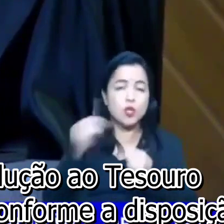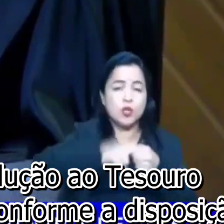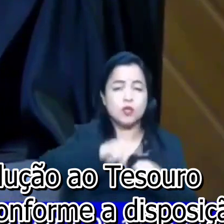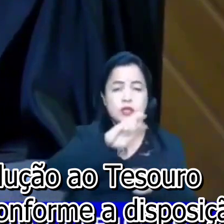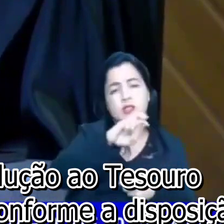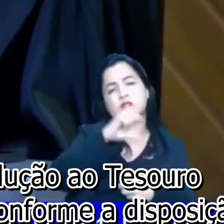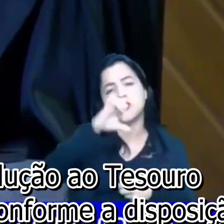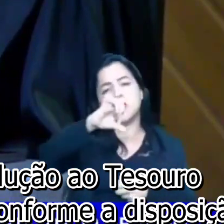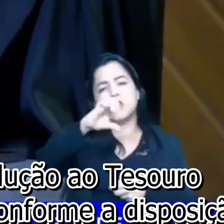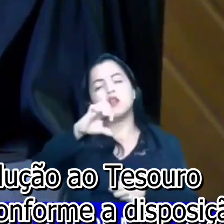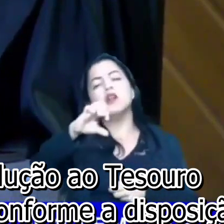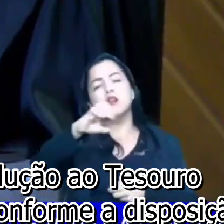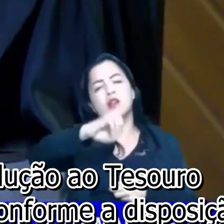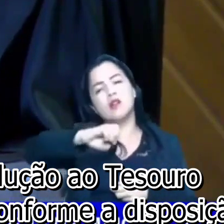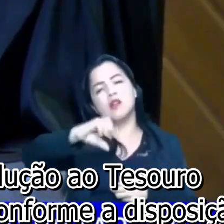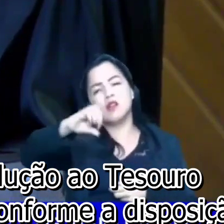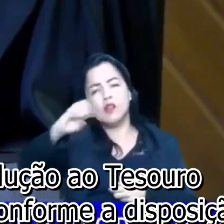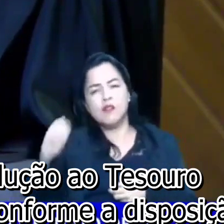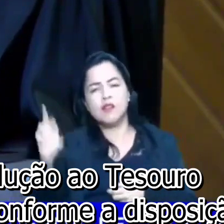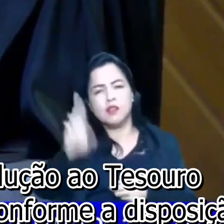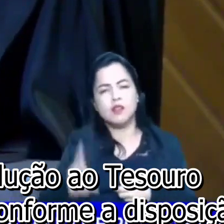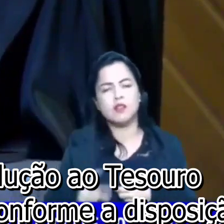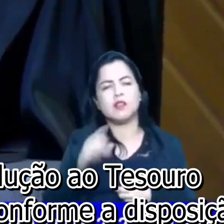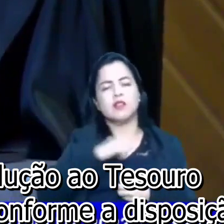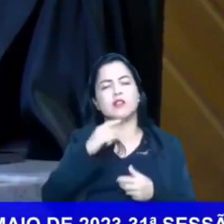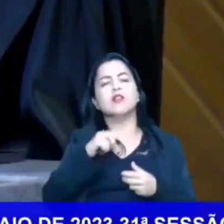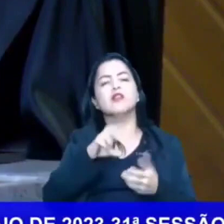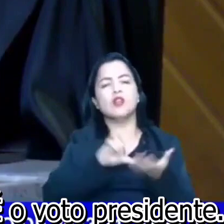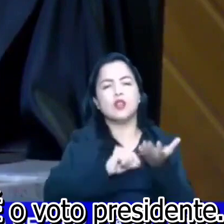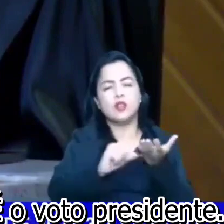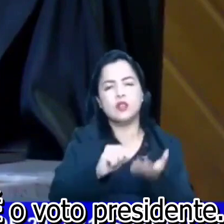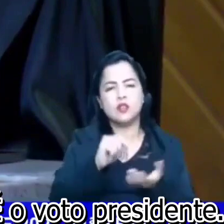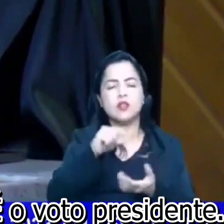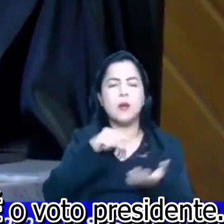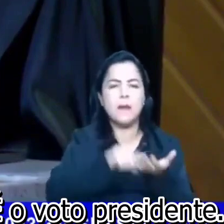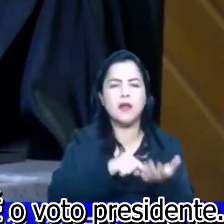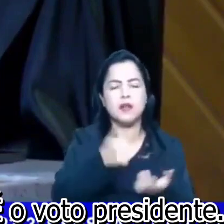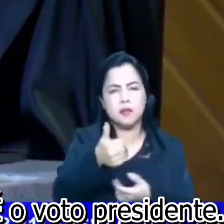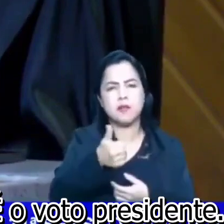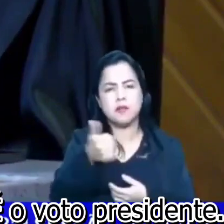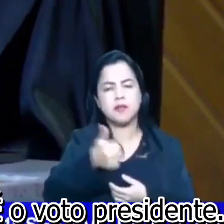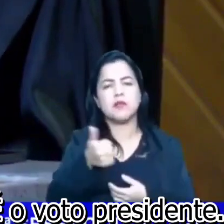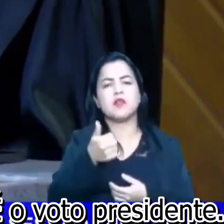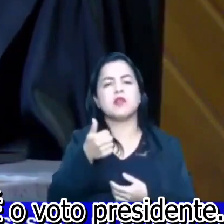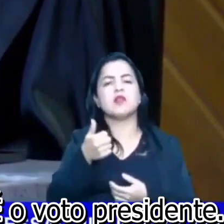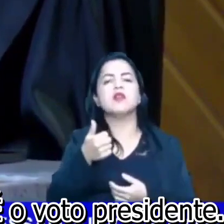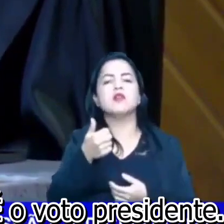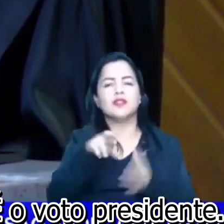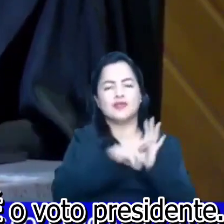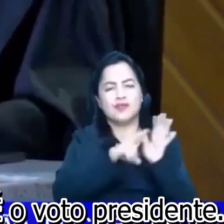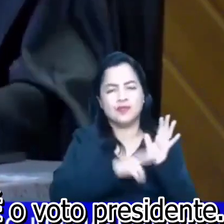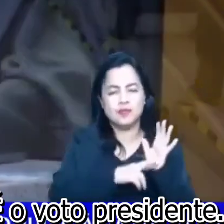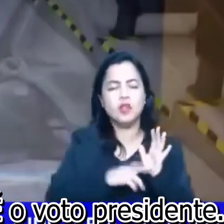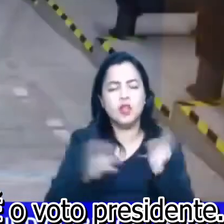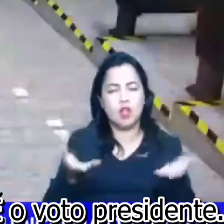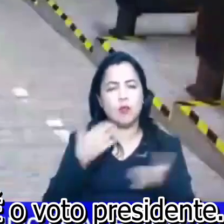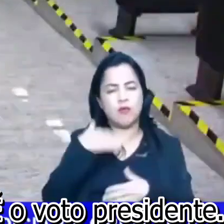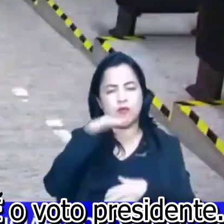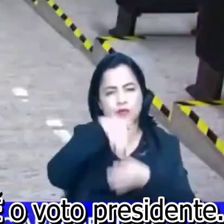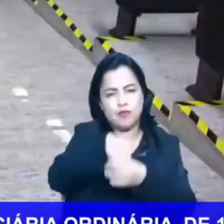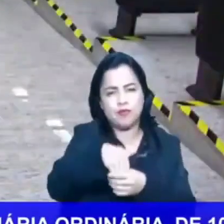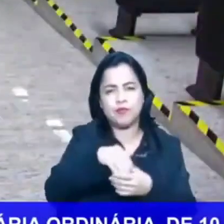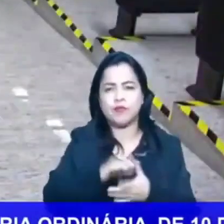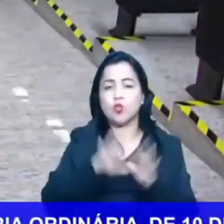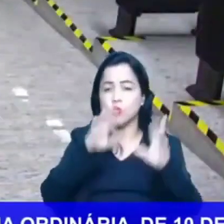valor de R$ 5.290, conforme a disposição do artigo 79, parágrafo 1º da norma regência. É o voto, presidente.